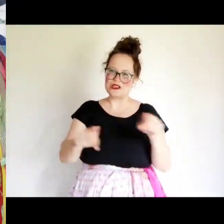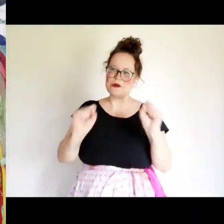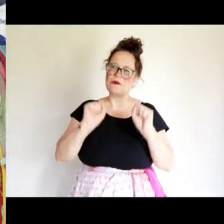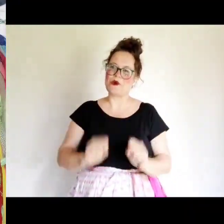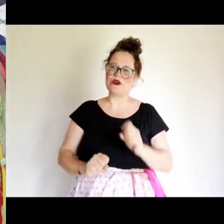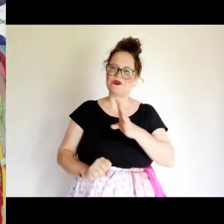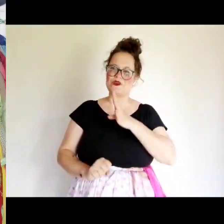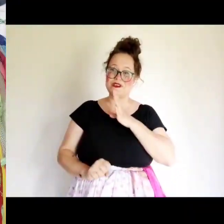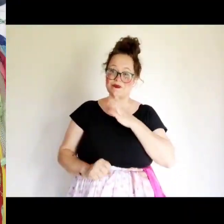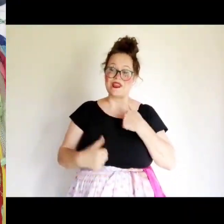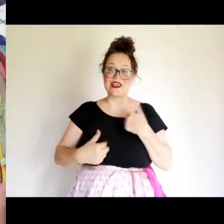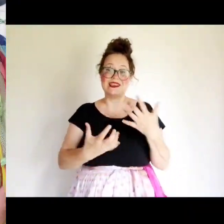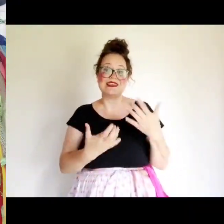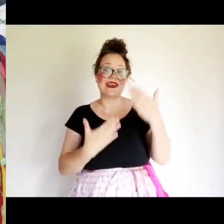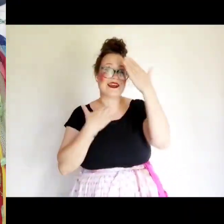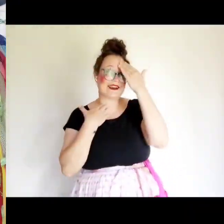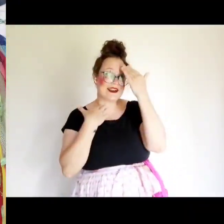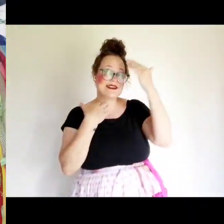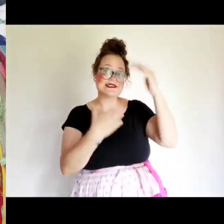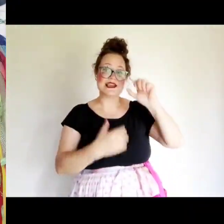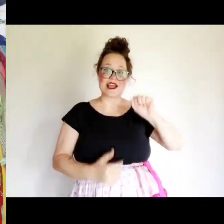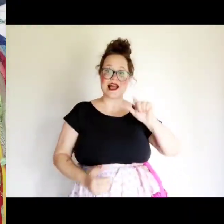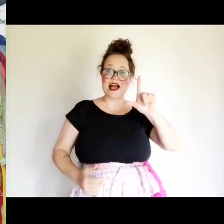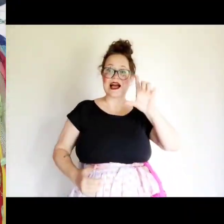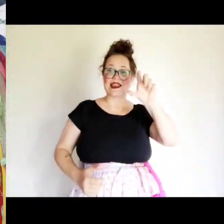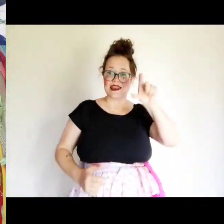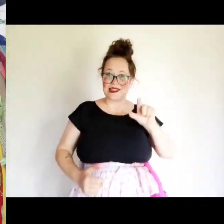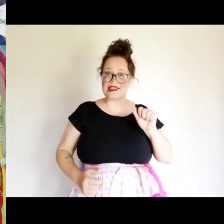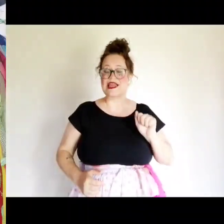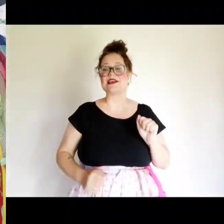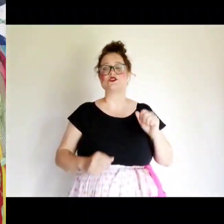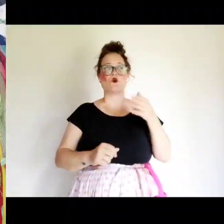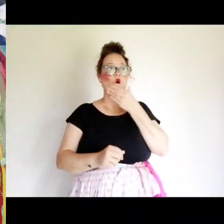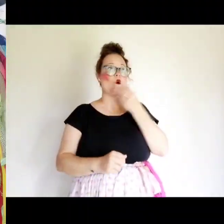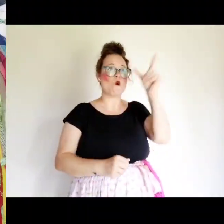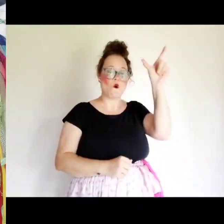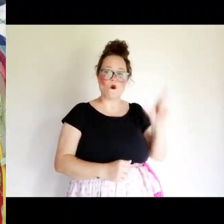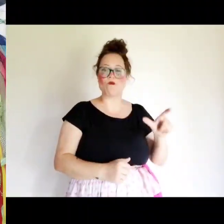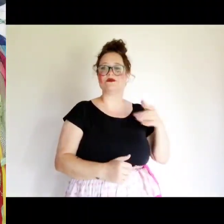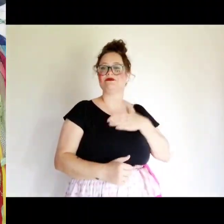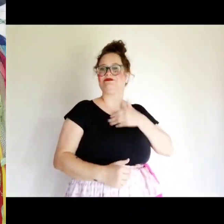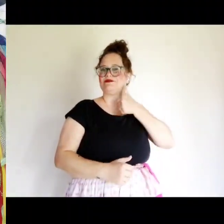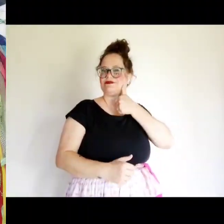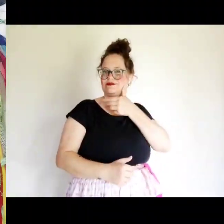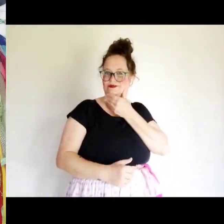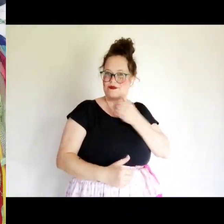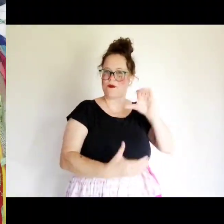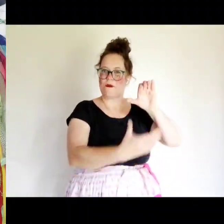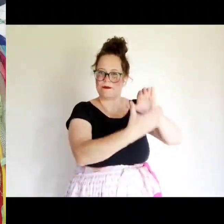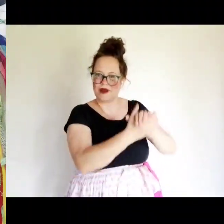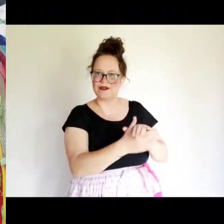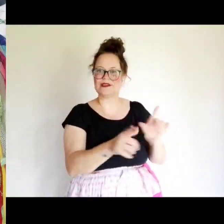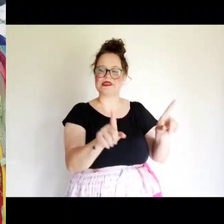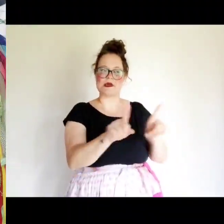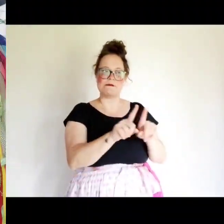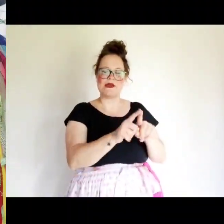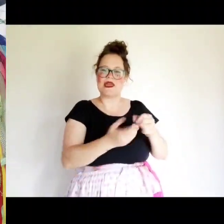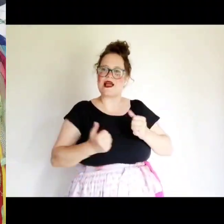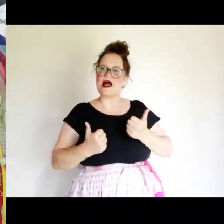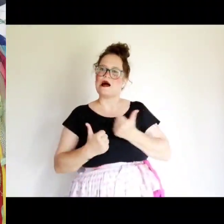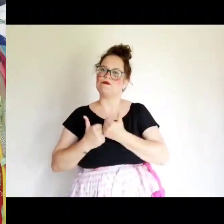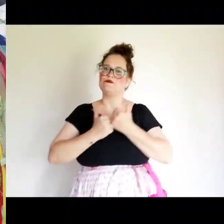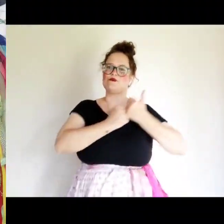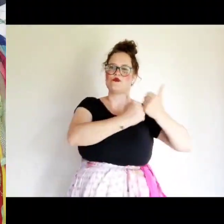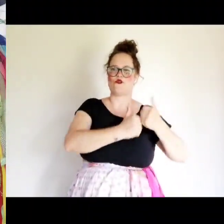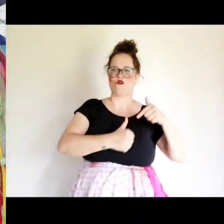Quero agradecer a todo mundo, agradecer ao Alex Nascimento, meu companheiro de vida e de arte, que me apoiou nessa jornada,